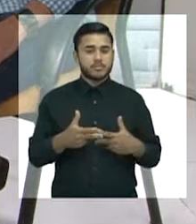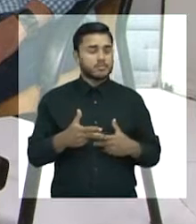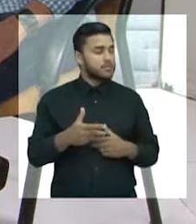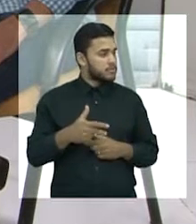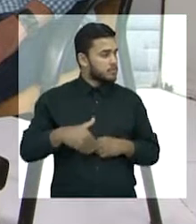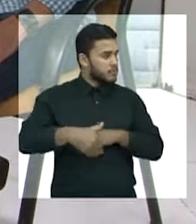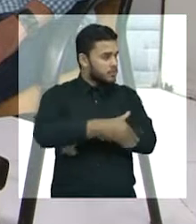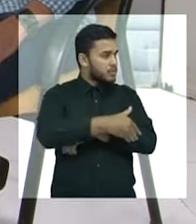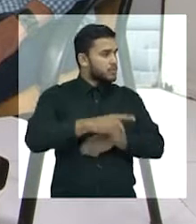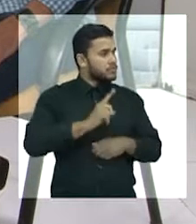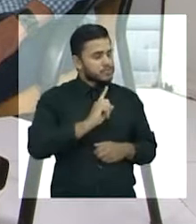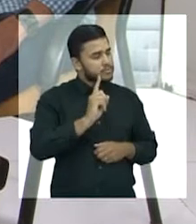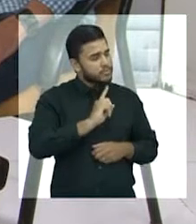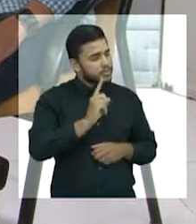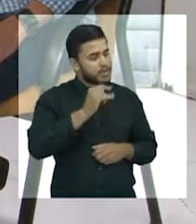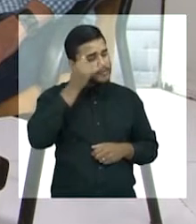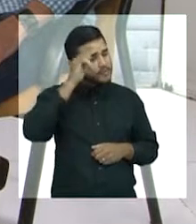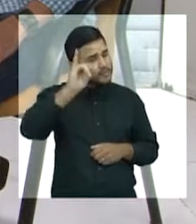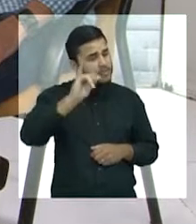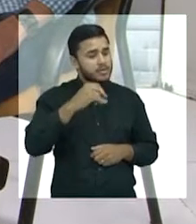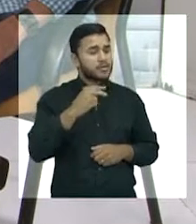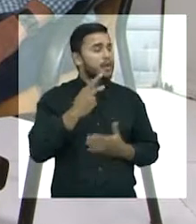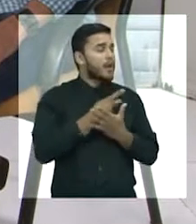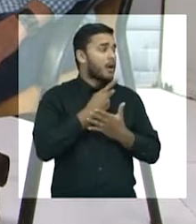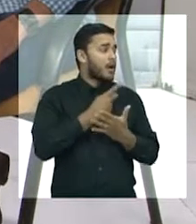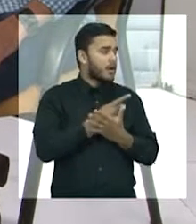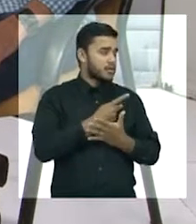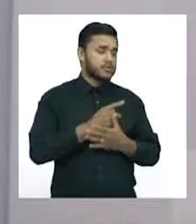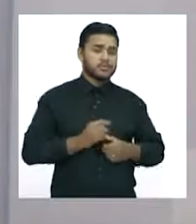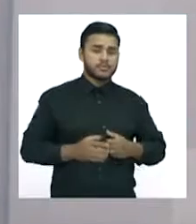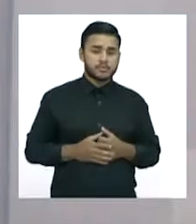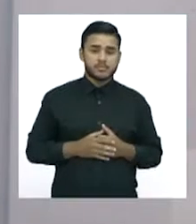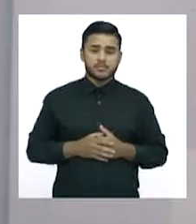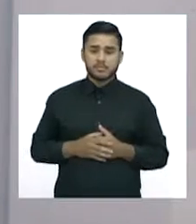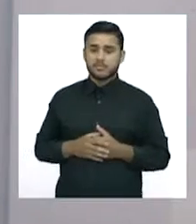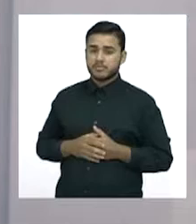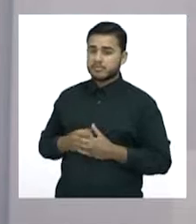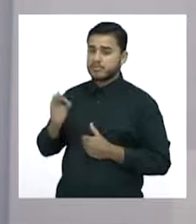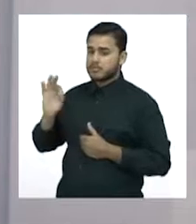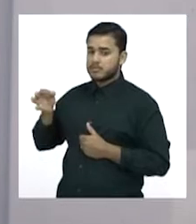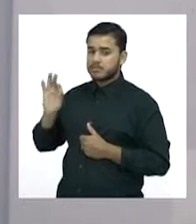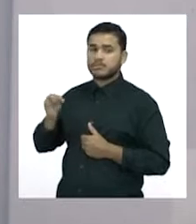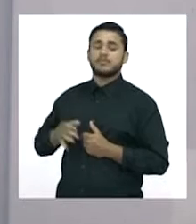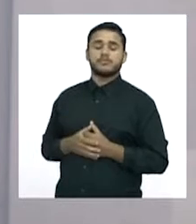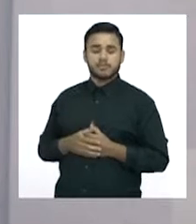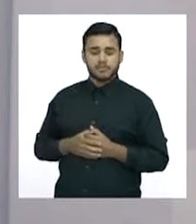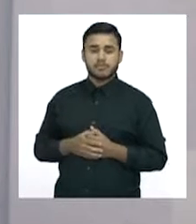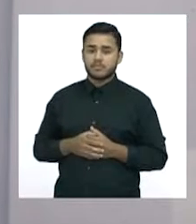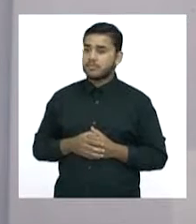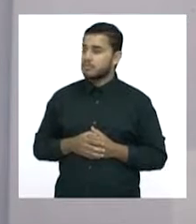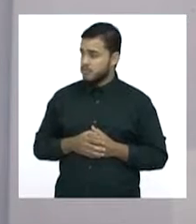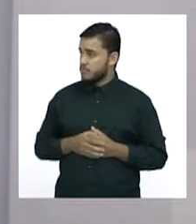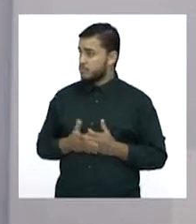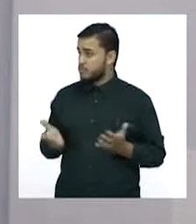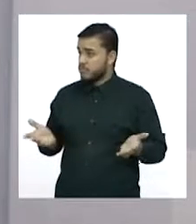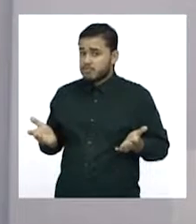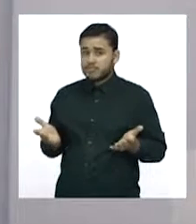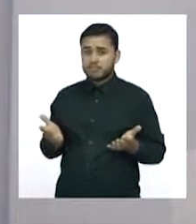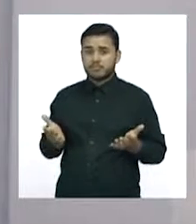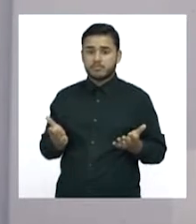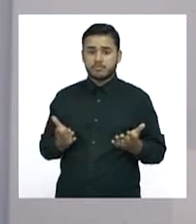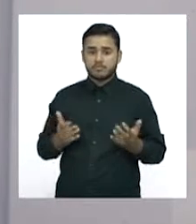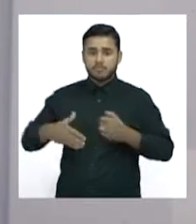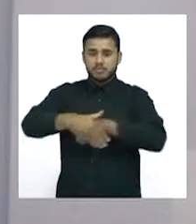é maldade contra os animais, mas é uma coisa errada. De forma alguma. A gente até sente, porque infelizmente a gente não queria ver